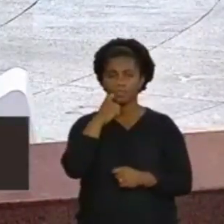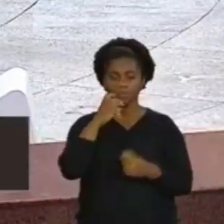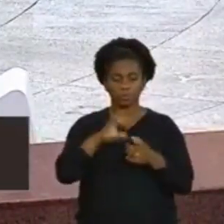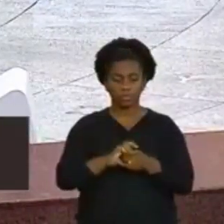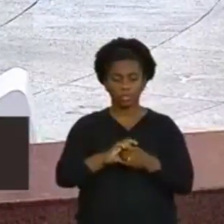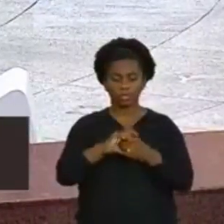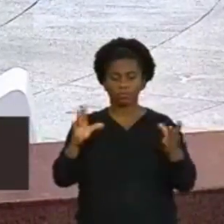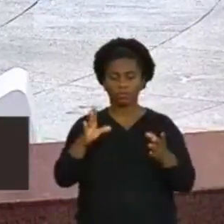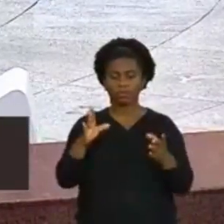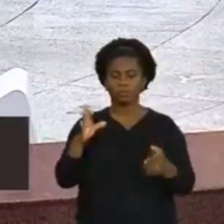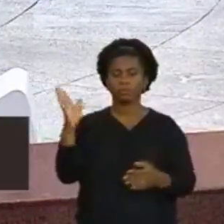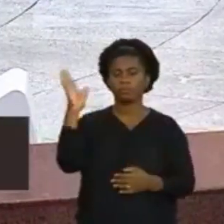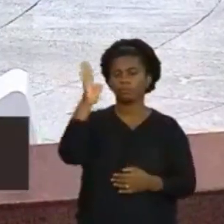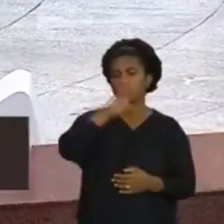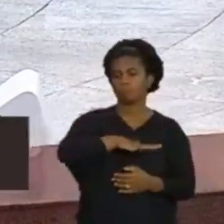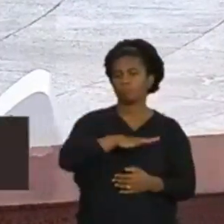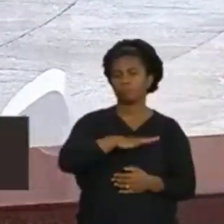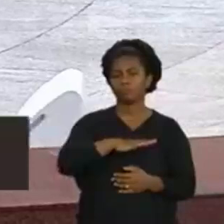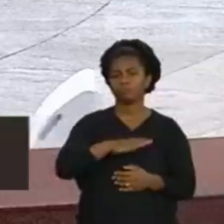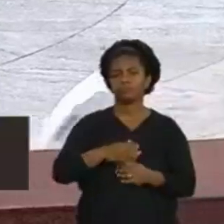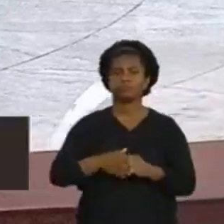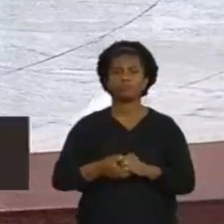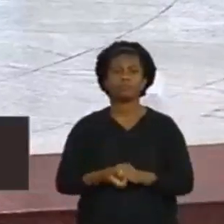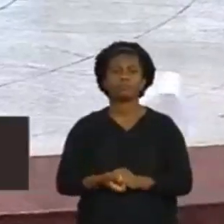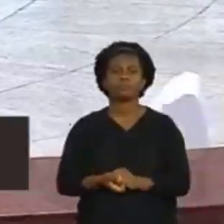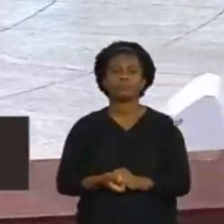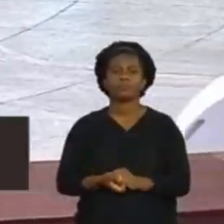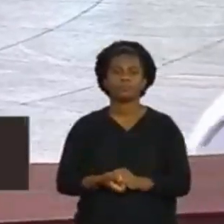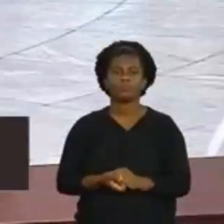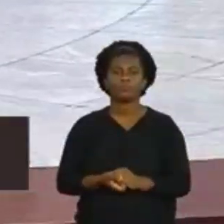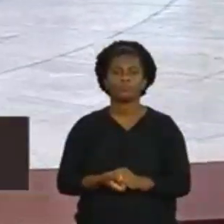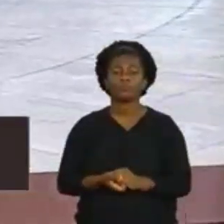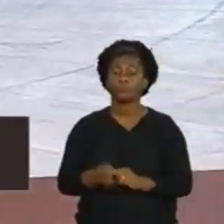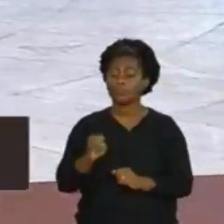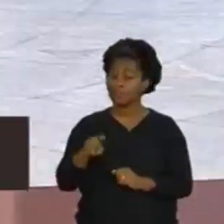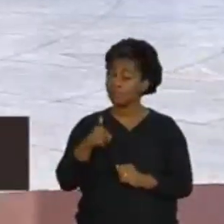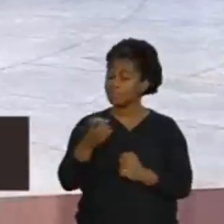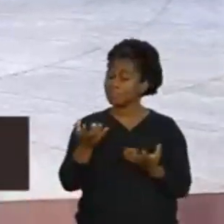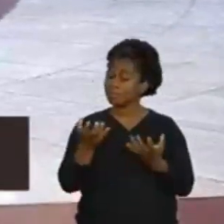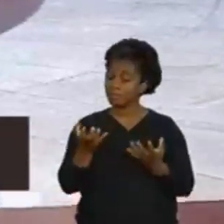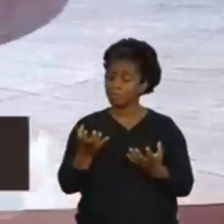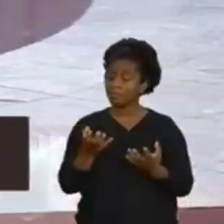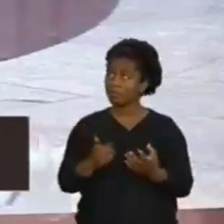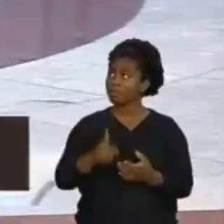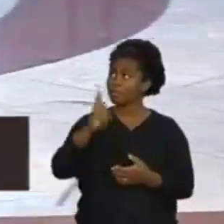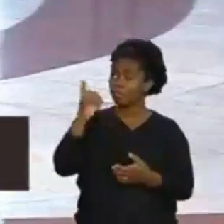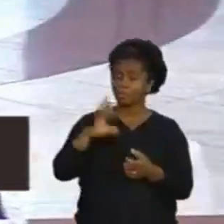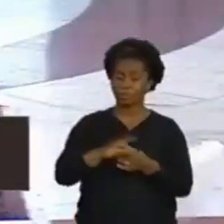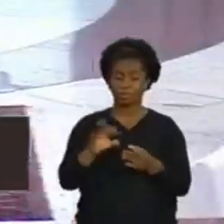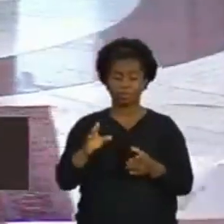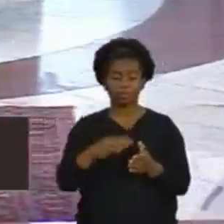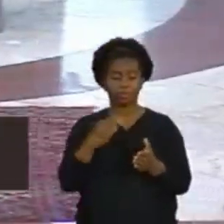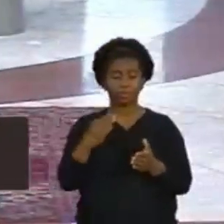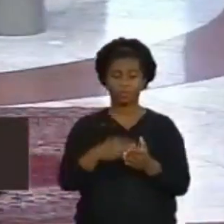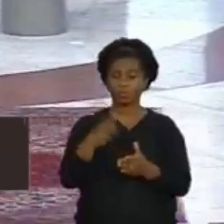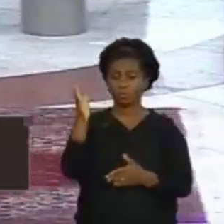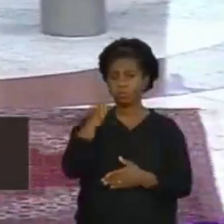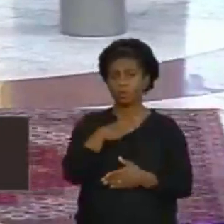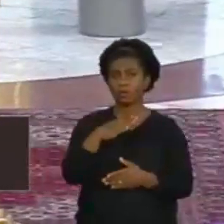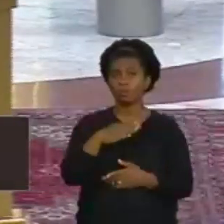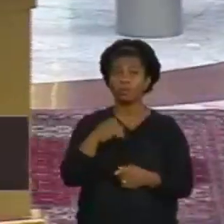Mal. Livra-me do mal. Se você quer que Deus te livre de todo mal, porque